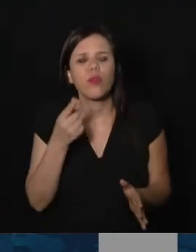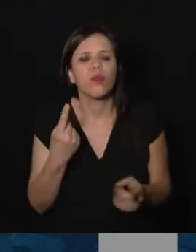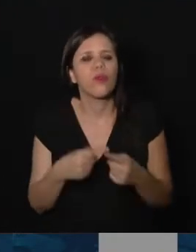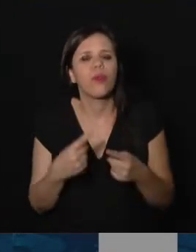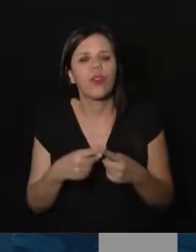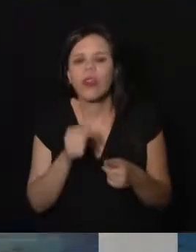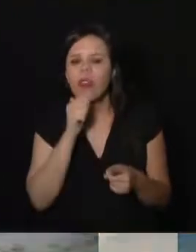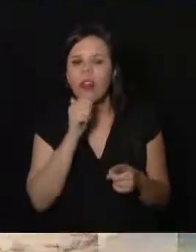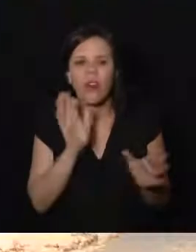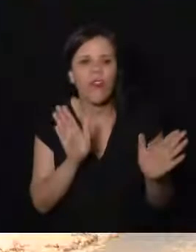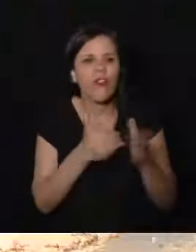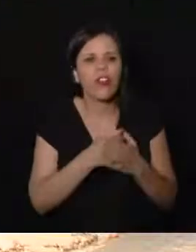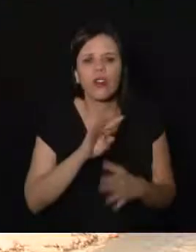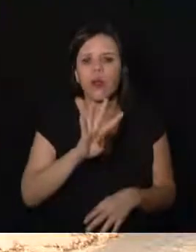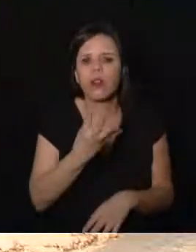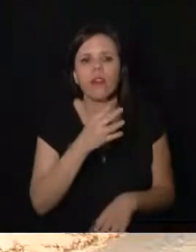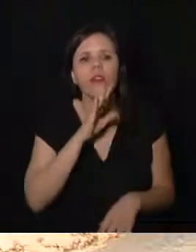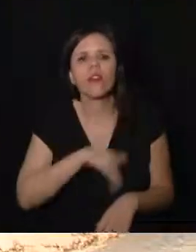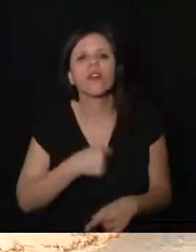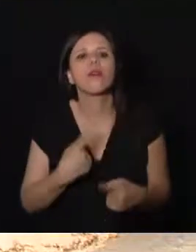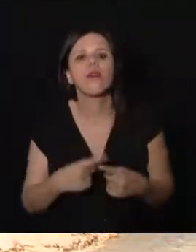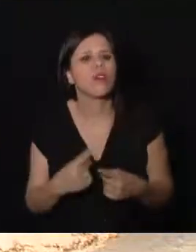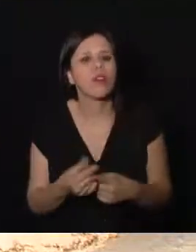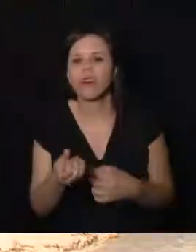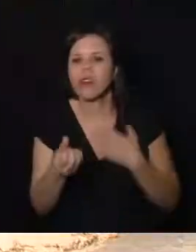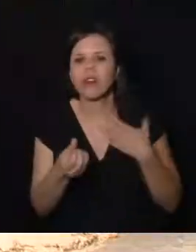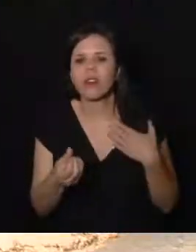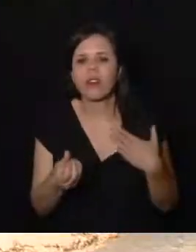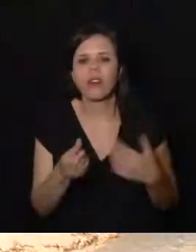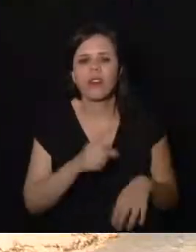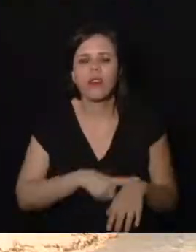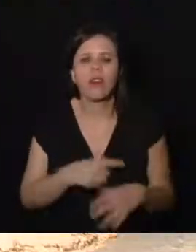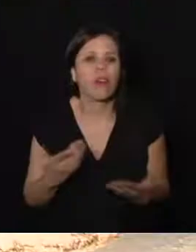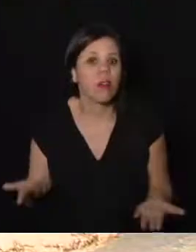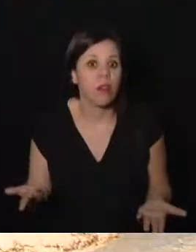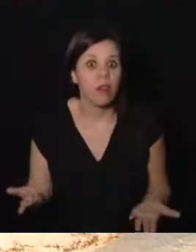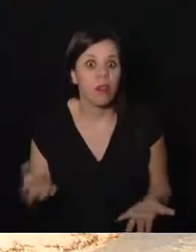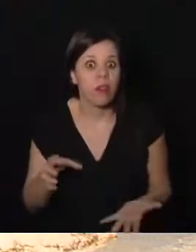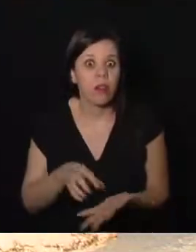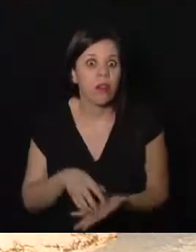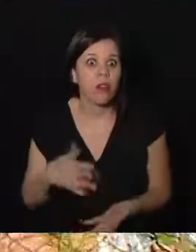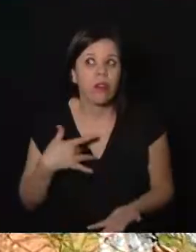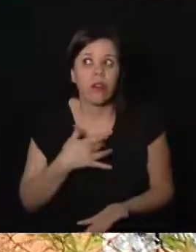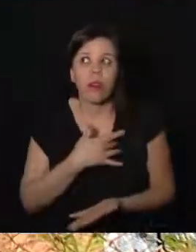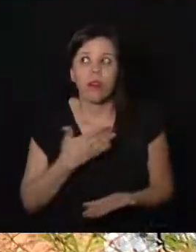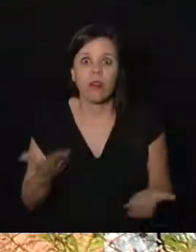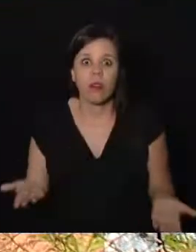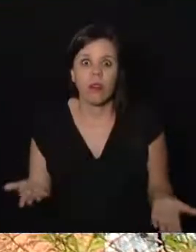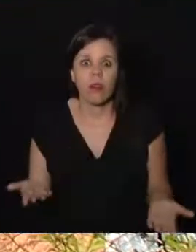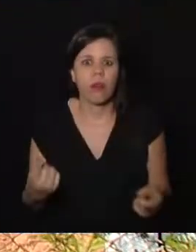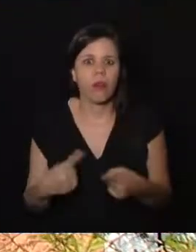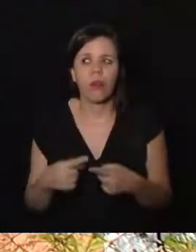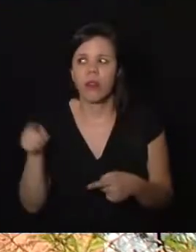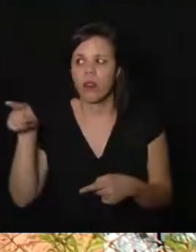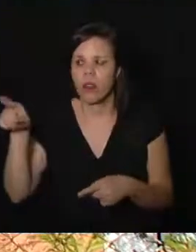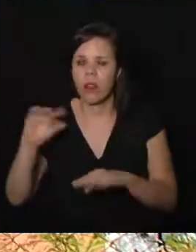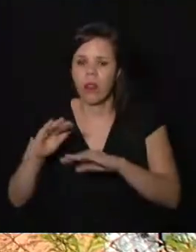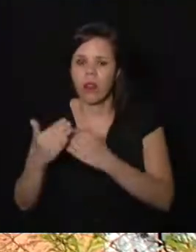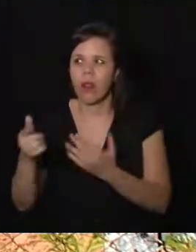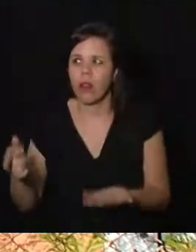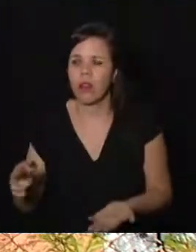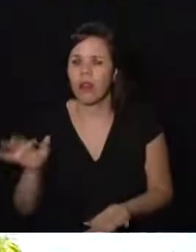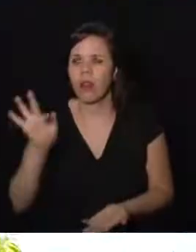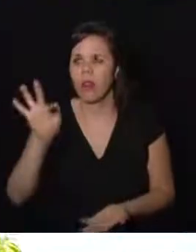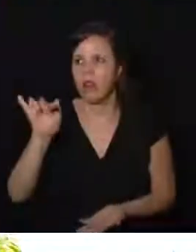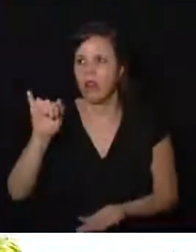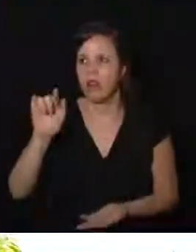estarem fechando às 4 da tarde e não às 6 horas. Esses postos de saúde, inclusive o Parque da Figueira, vale ressaltar aqui que